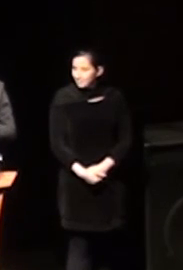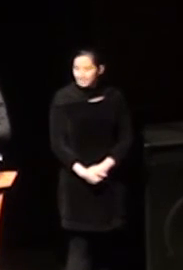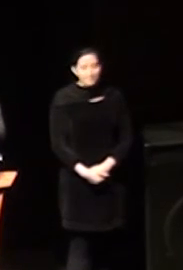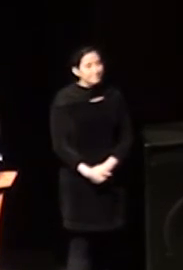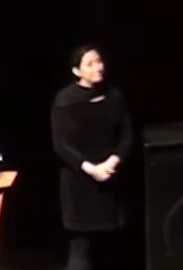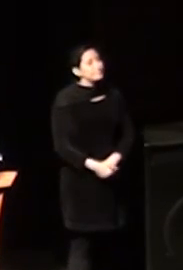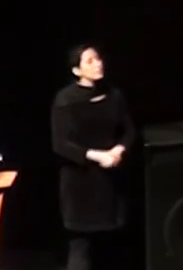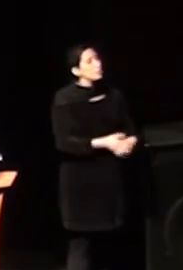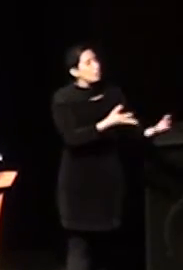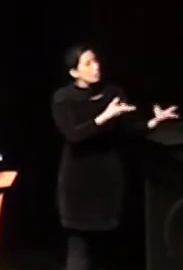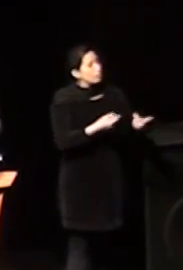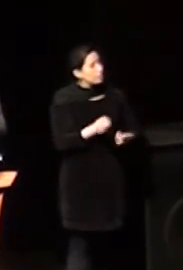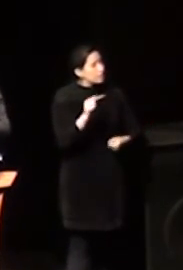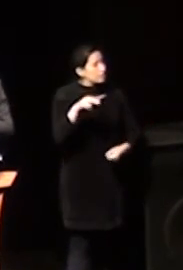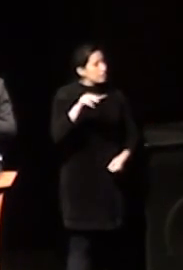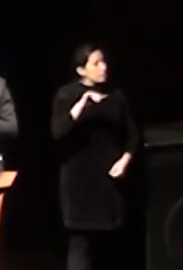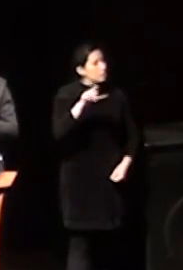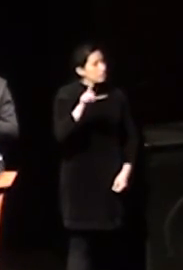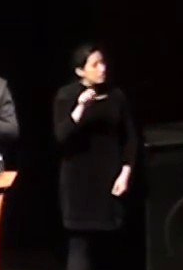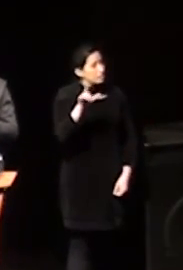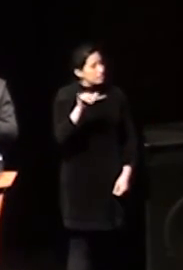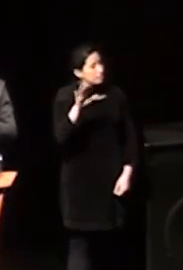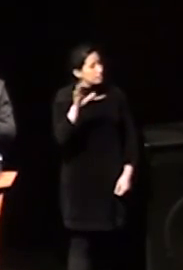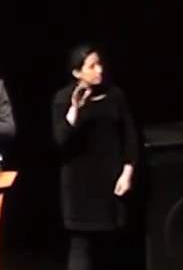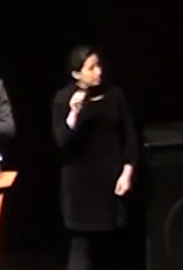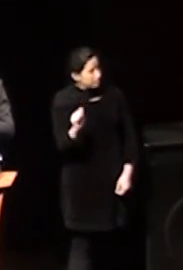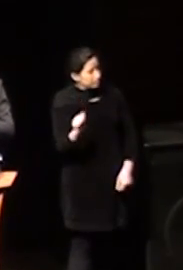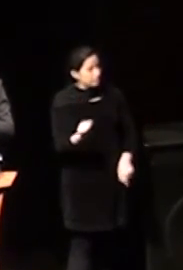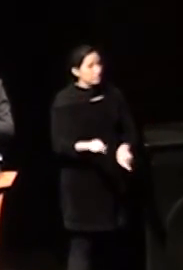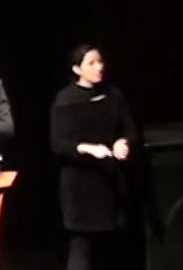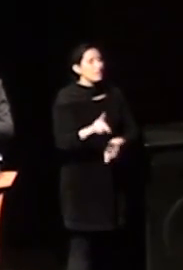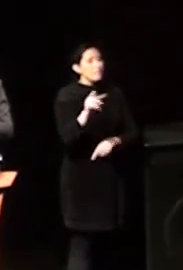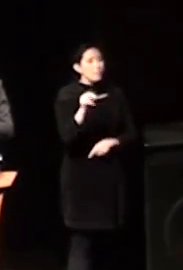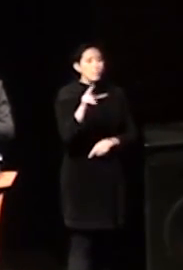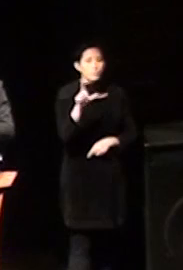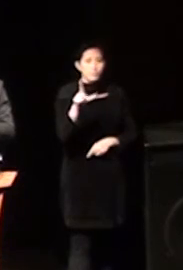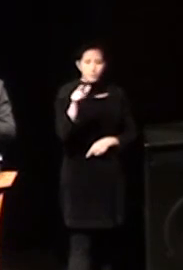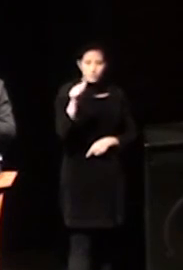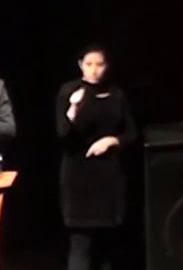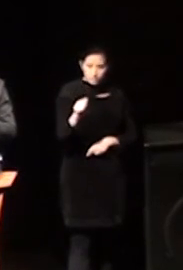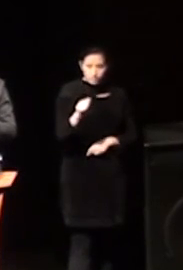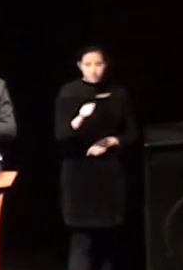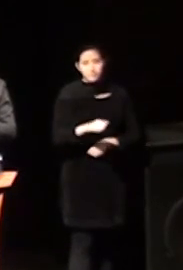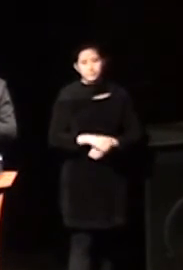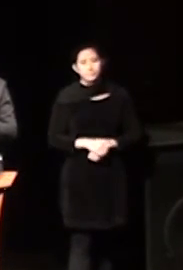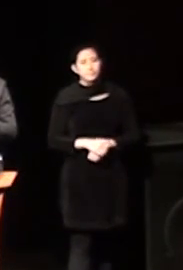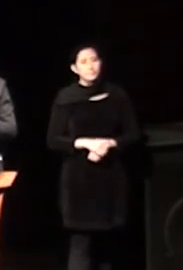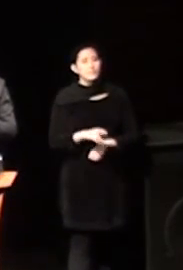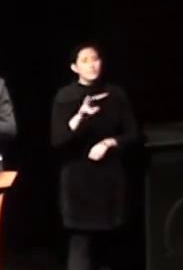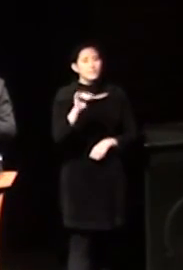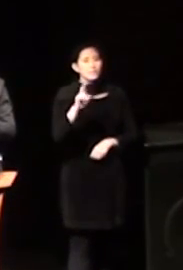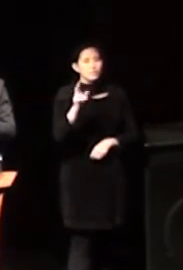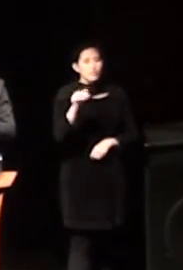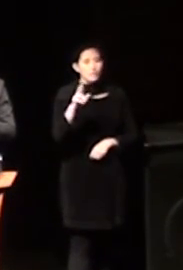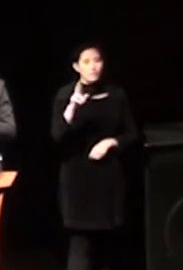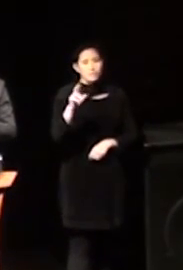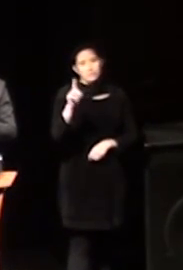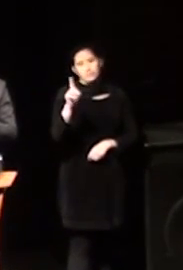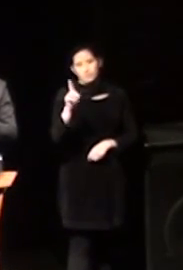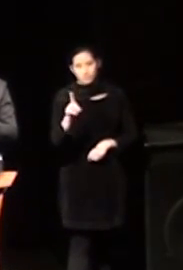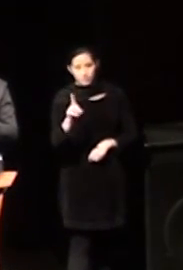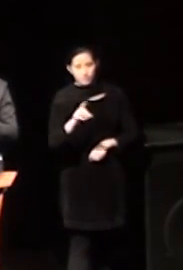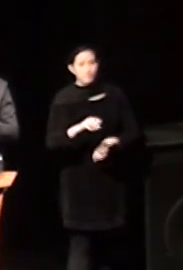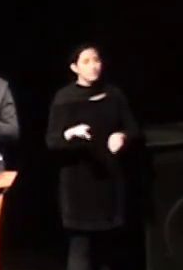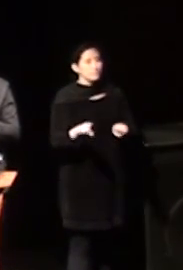Chamo Angélica Leila de Jesus Silva, Paula Francinete de Oliveira Silva, Richard Gonçalves de Oliveira